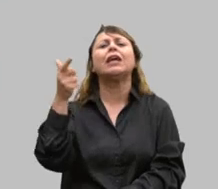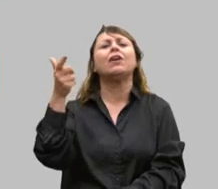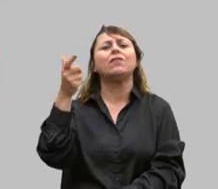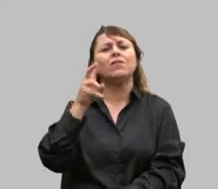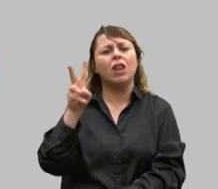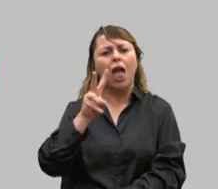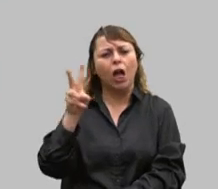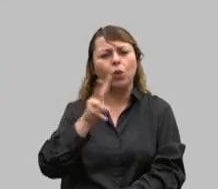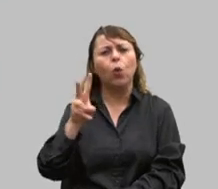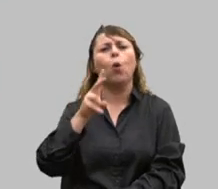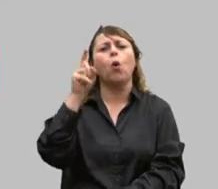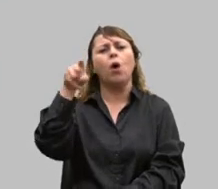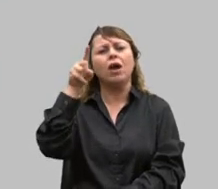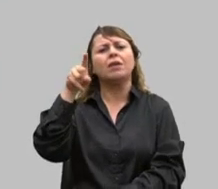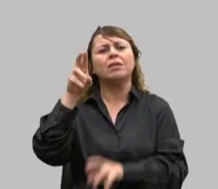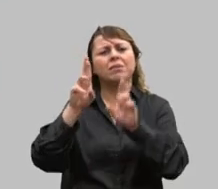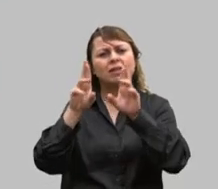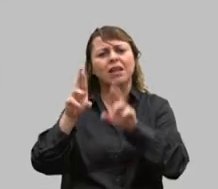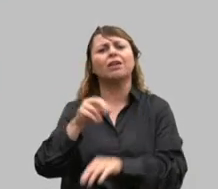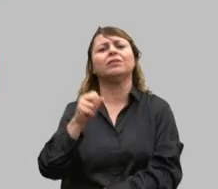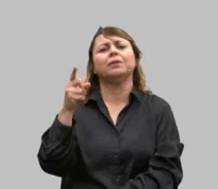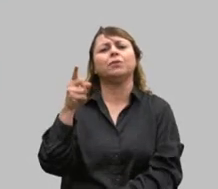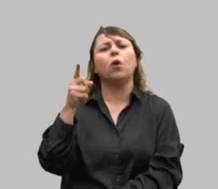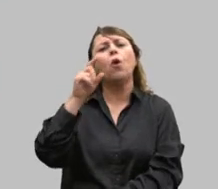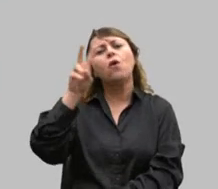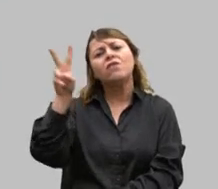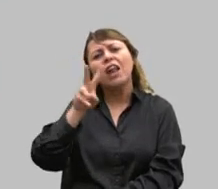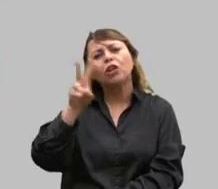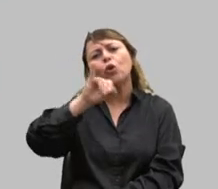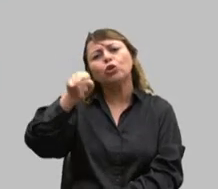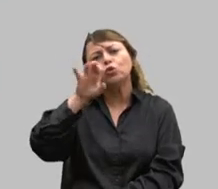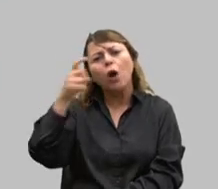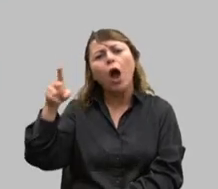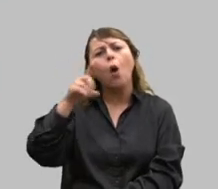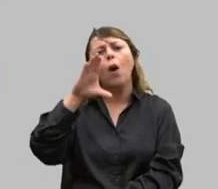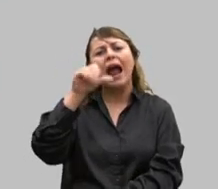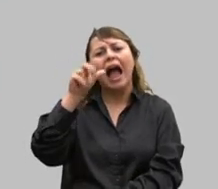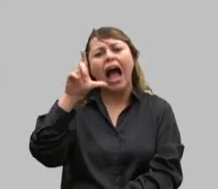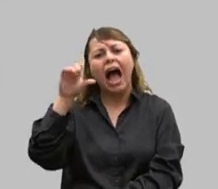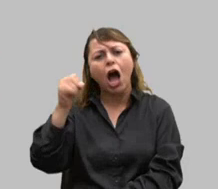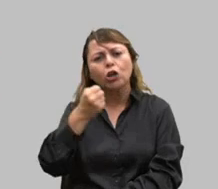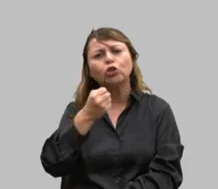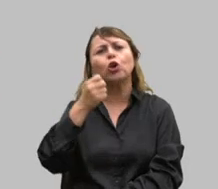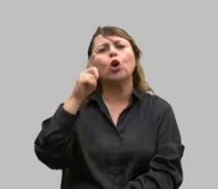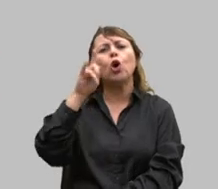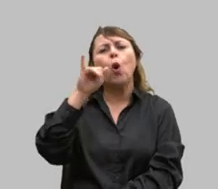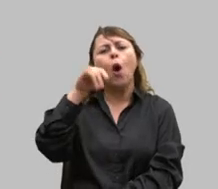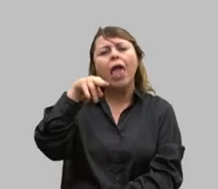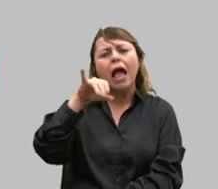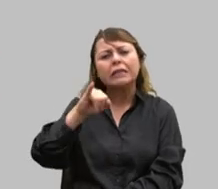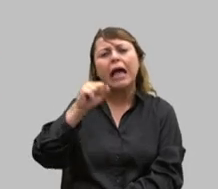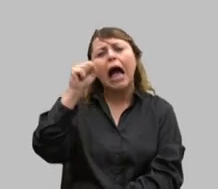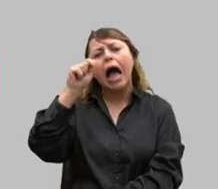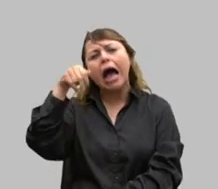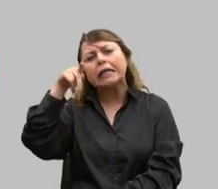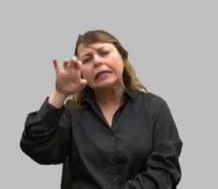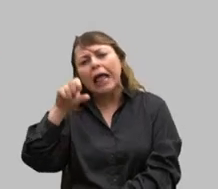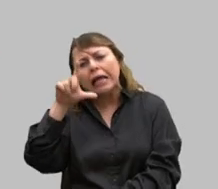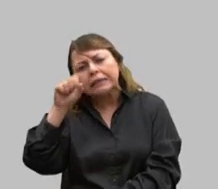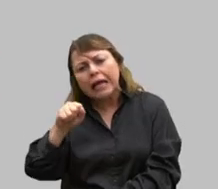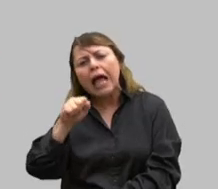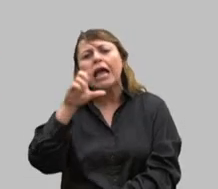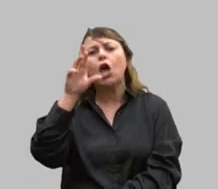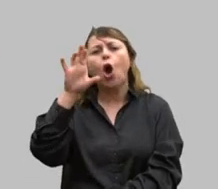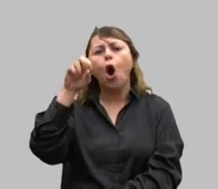Rodrigo presidente da Câmara de Santana do Desterro Vereador João Carlos de Goiás Vereador André Luiz de Carmo de Minas Vereador